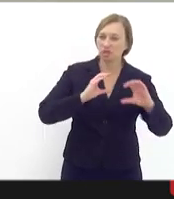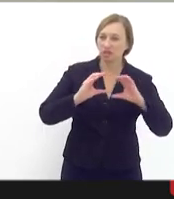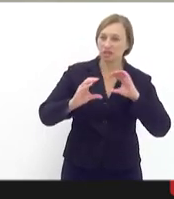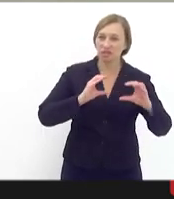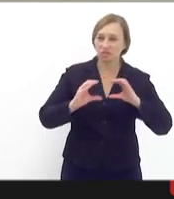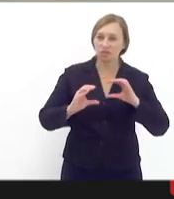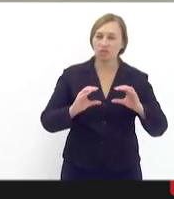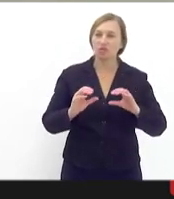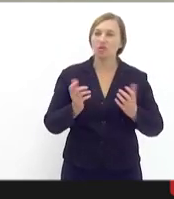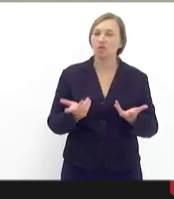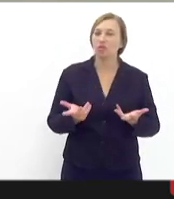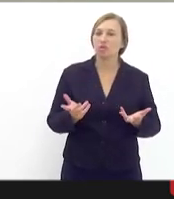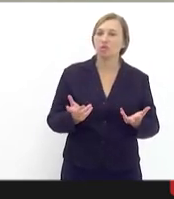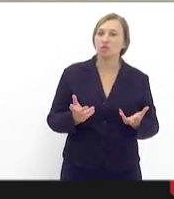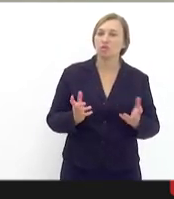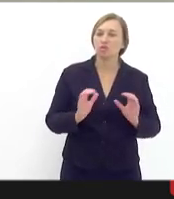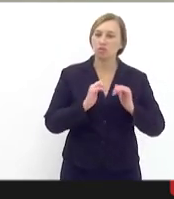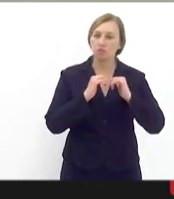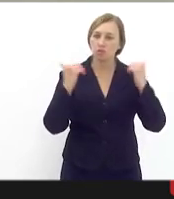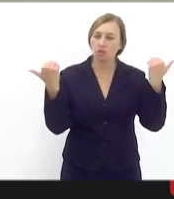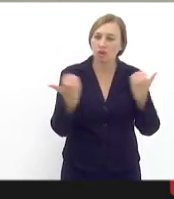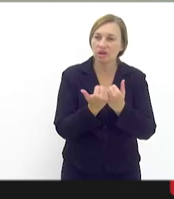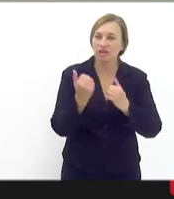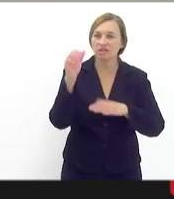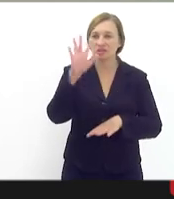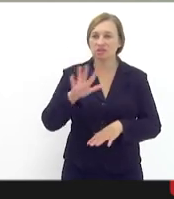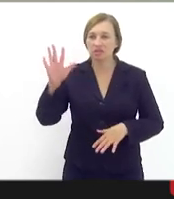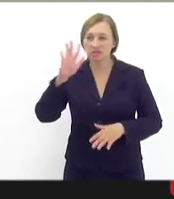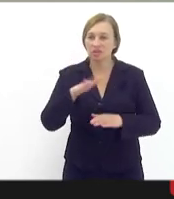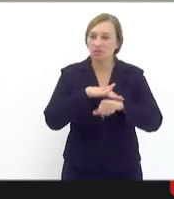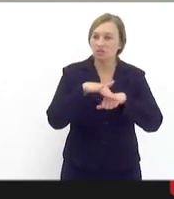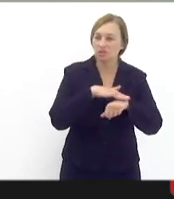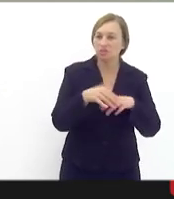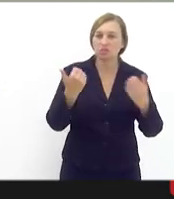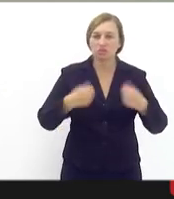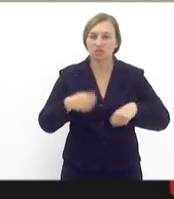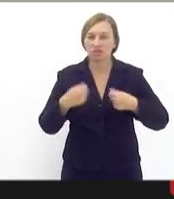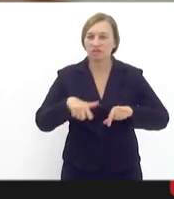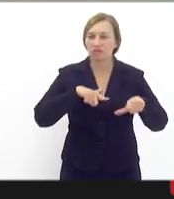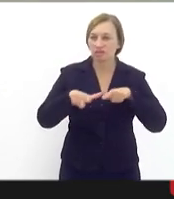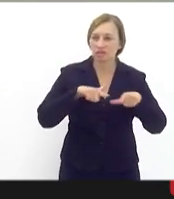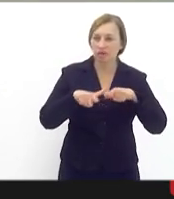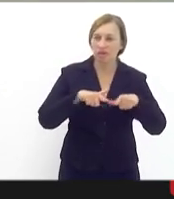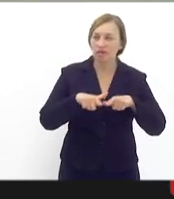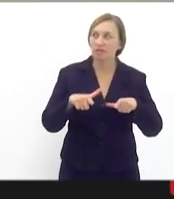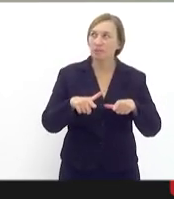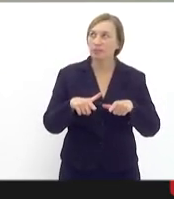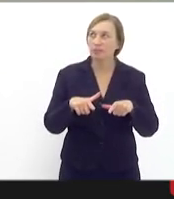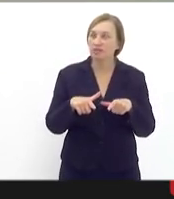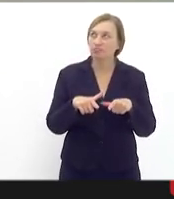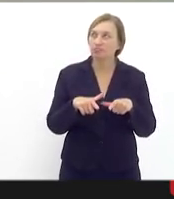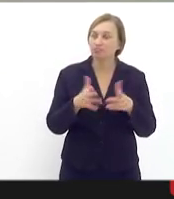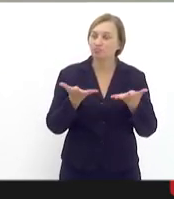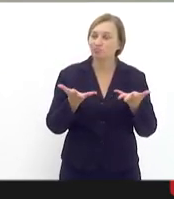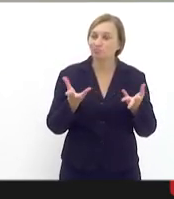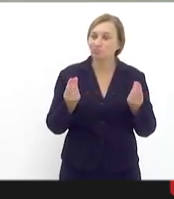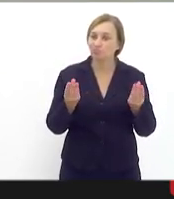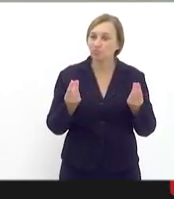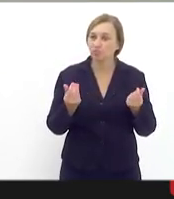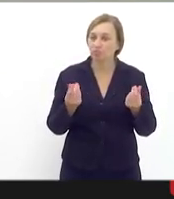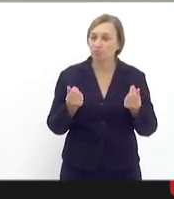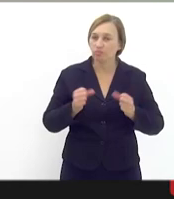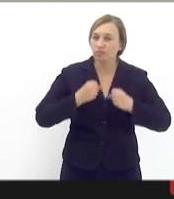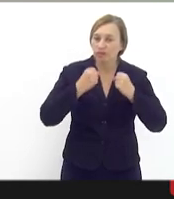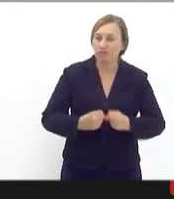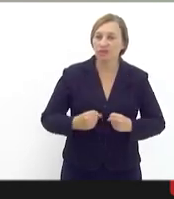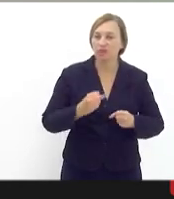Congresso Nacional, que a gente conversou muito sobre a necessidade da gente trabalhar de forma mais firme, lá